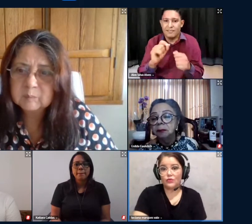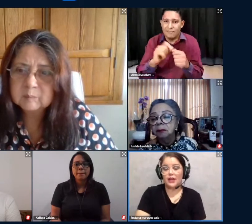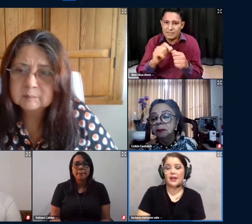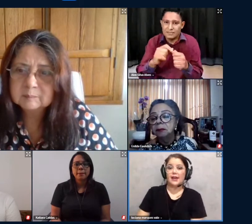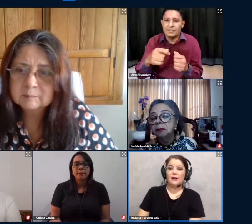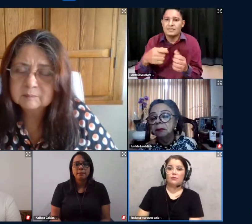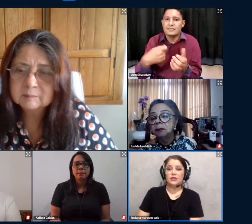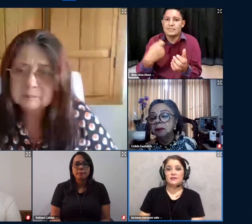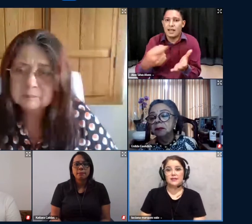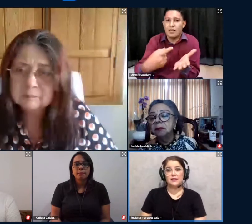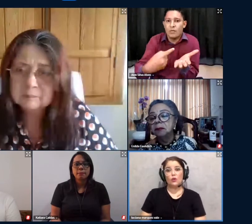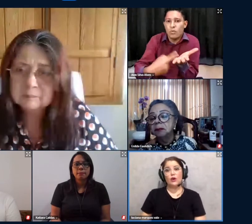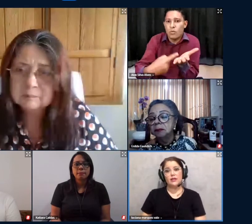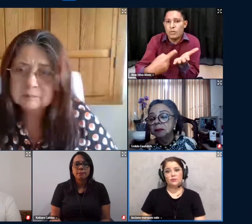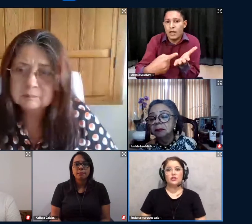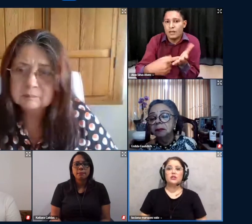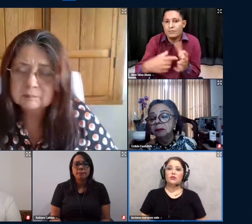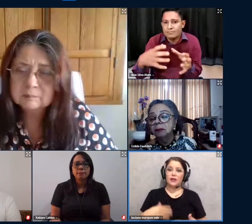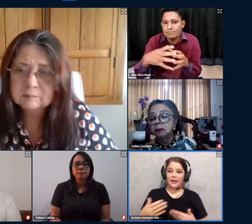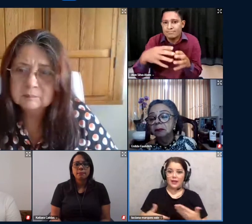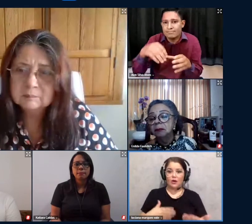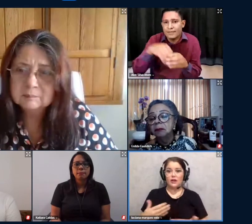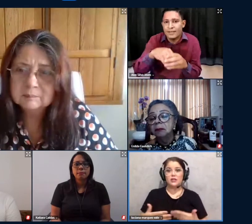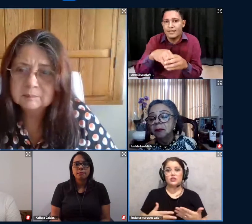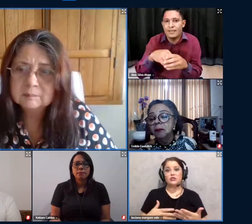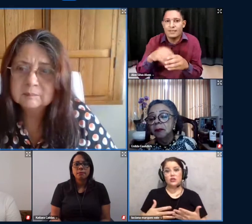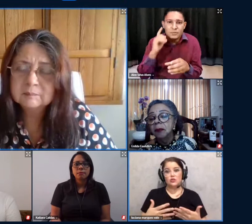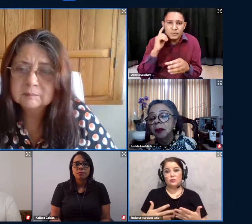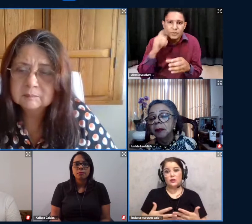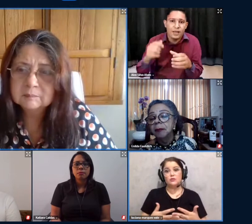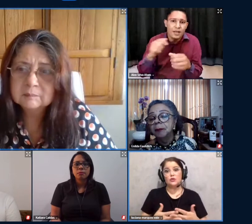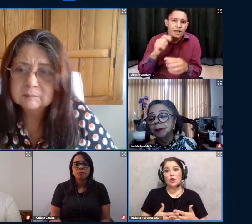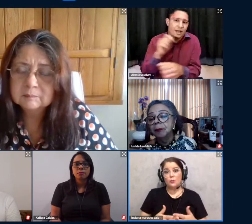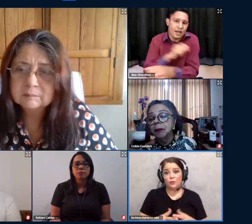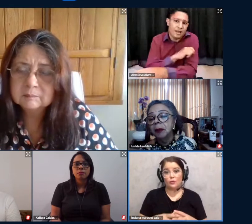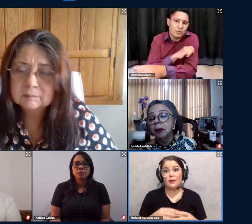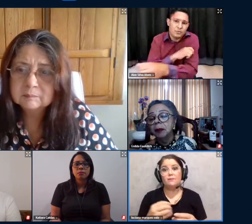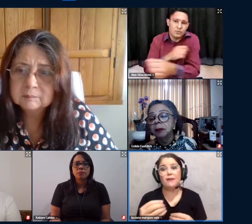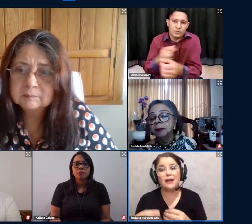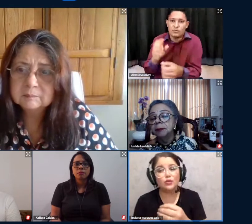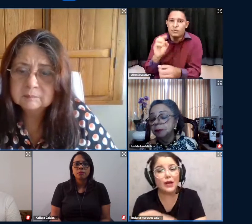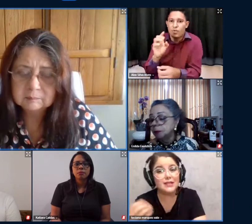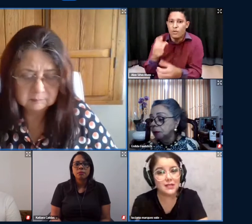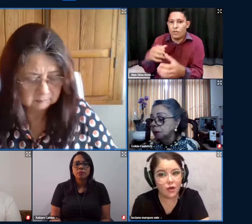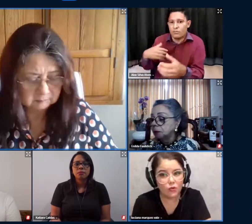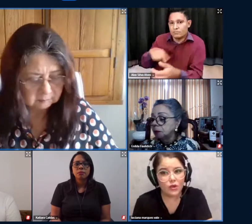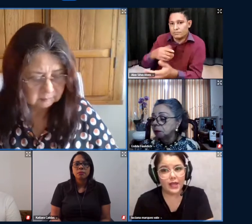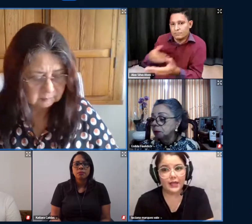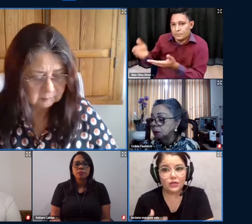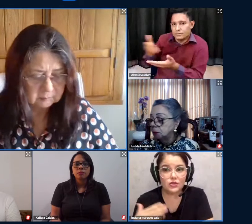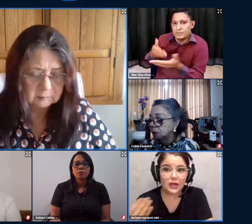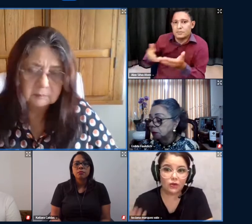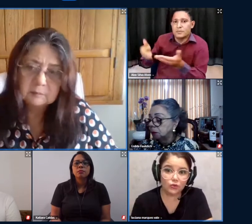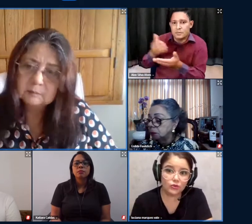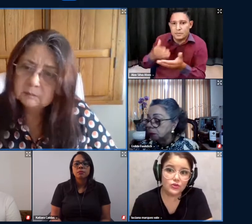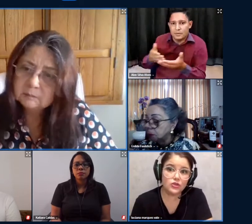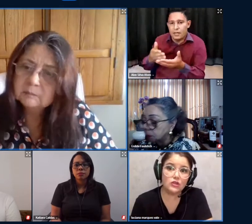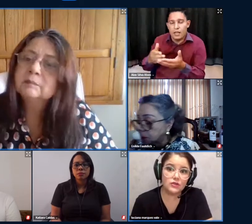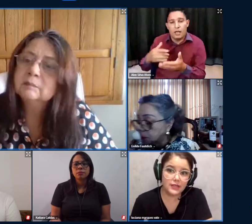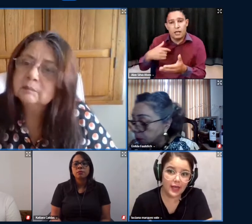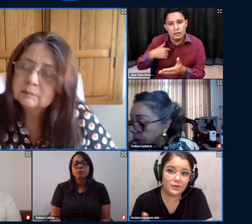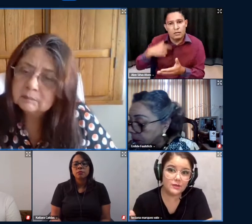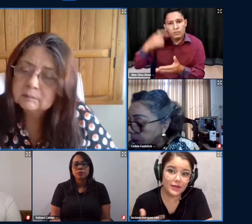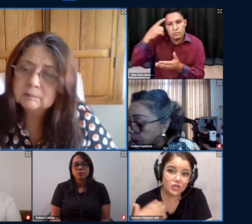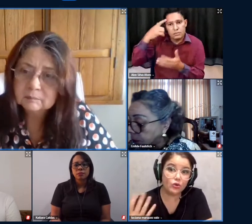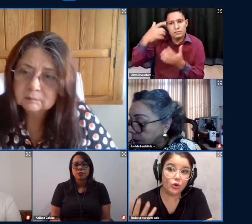não, muitas vezes não correspondia. Então, naquela hora, nós optamos por uma pactuação entre os alunos e